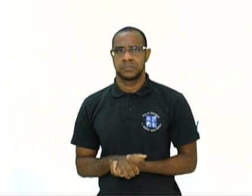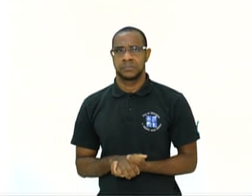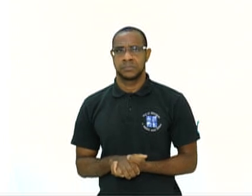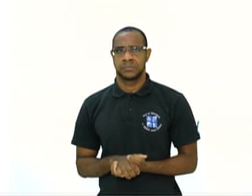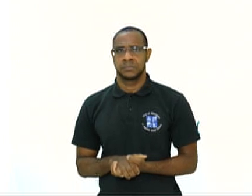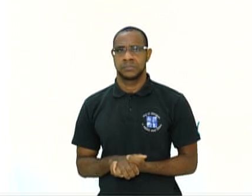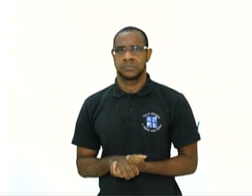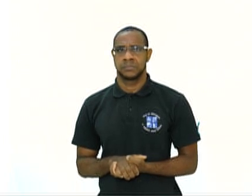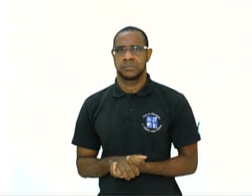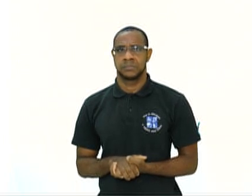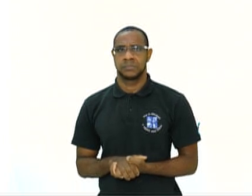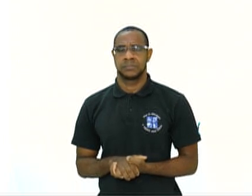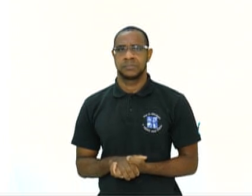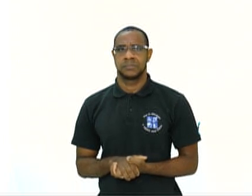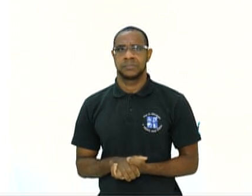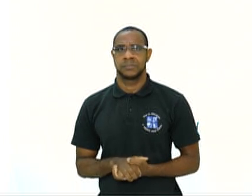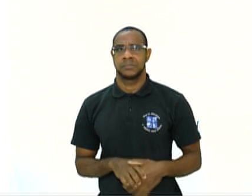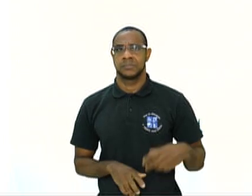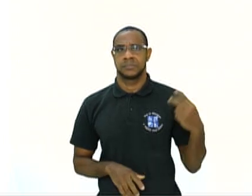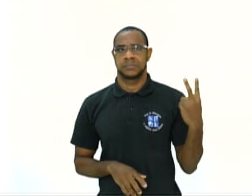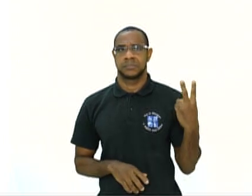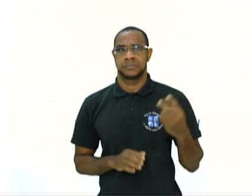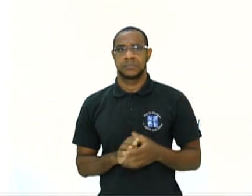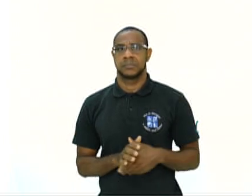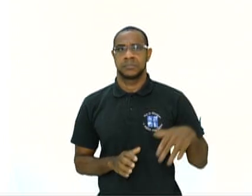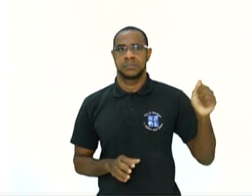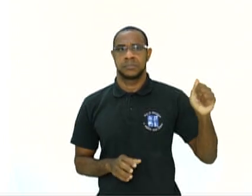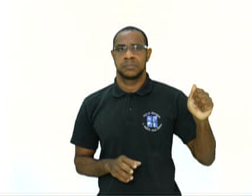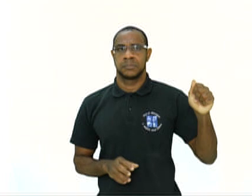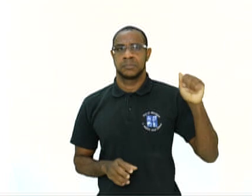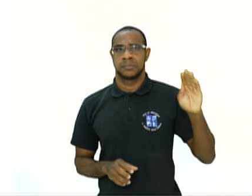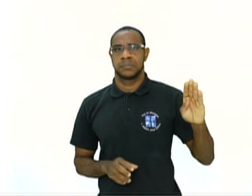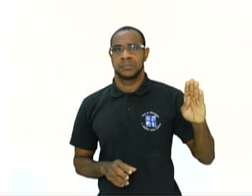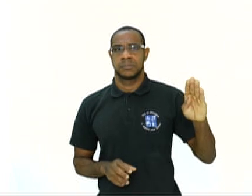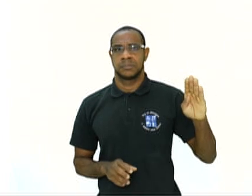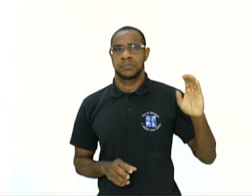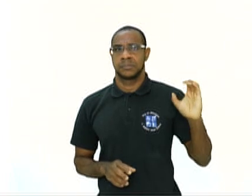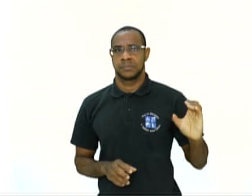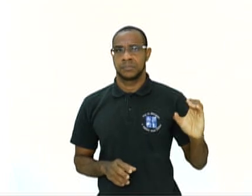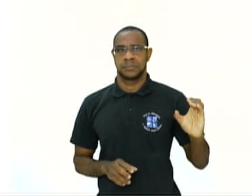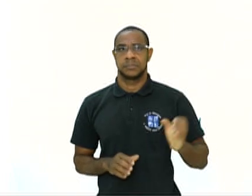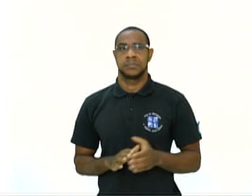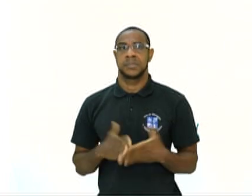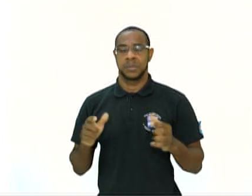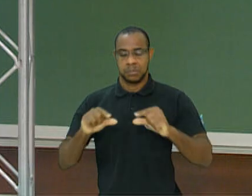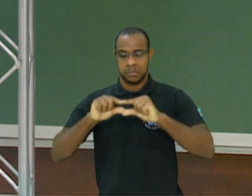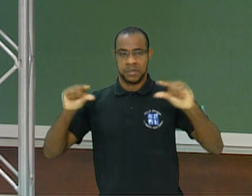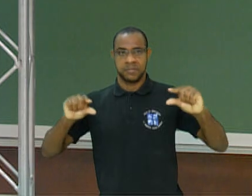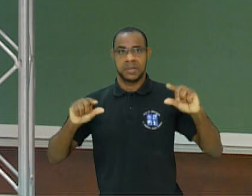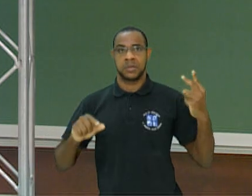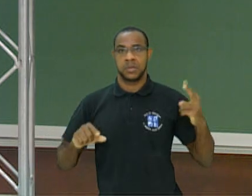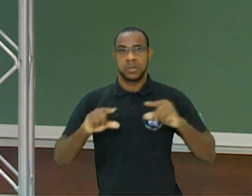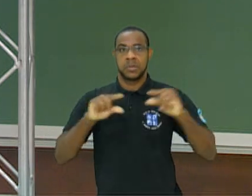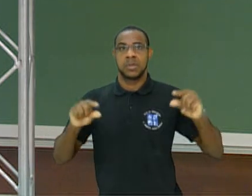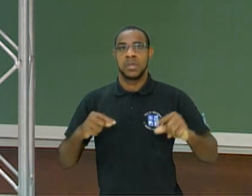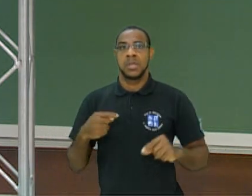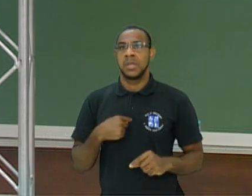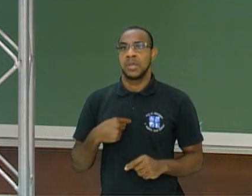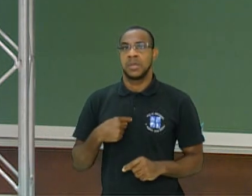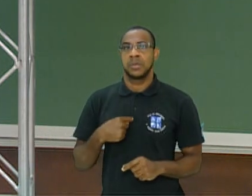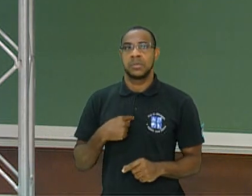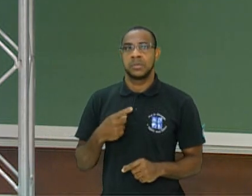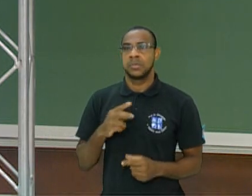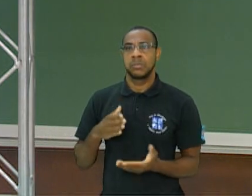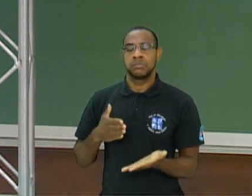matter. C, the singer shows how to dye his skin. Então, na frase, eu não